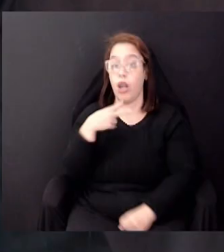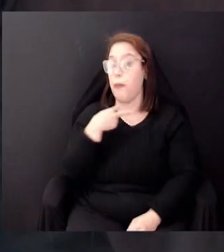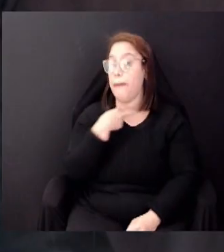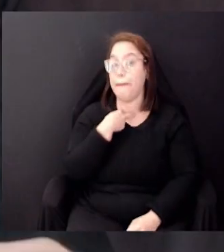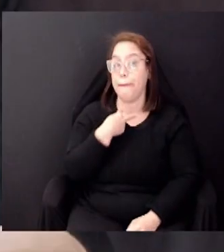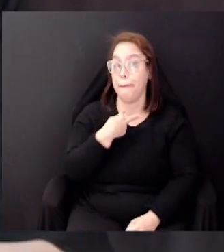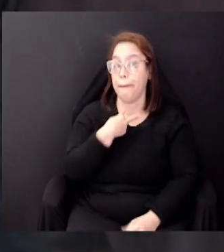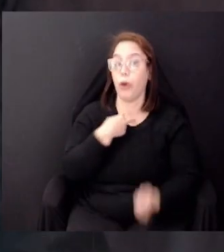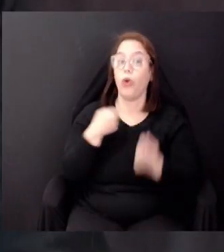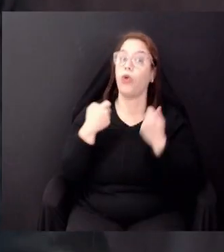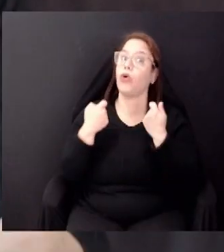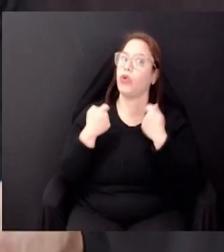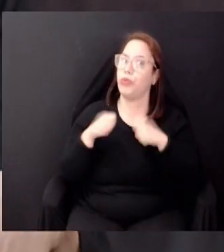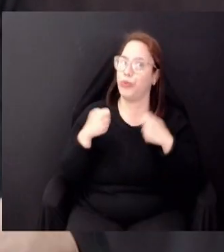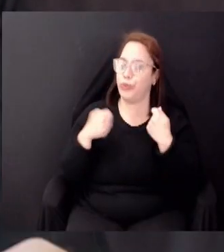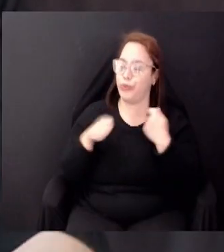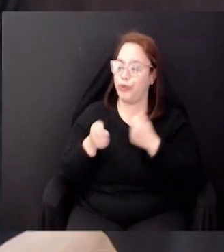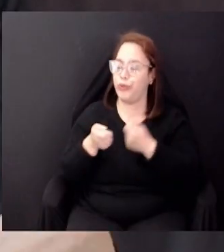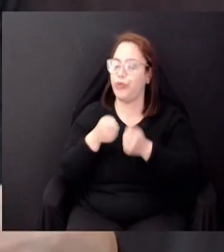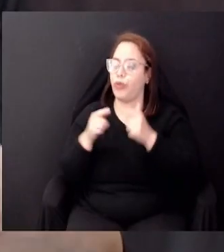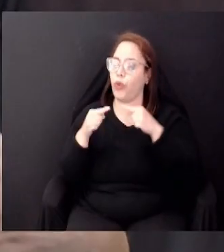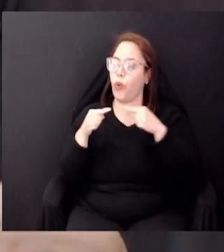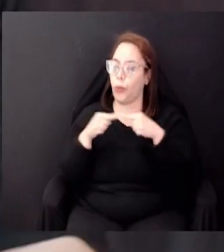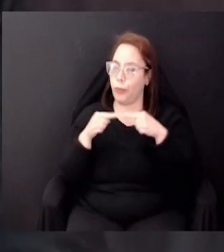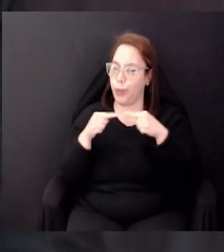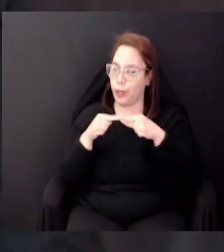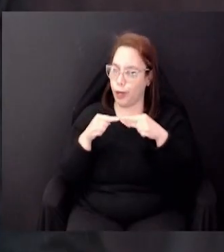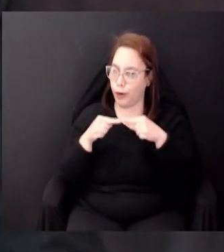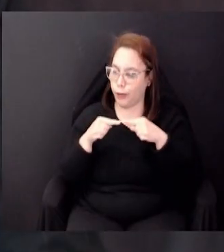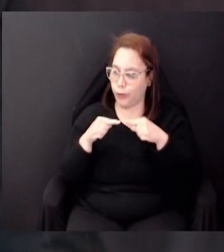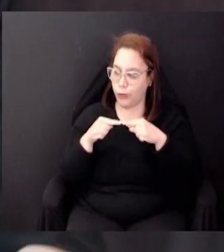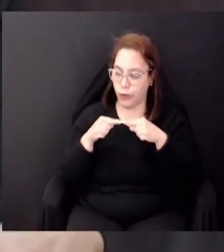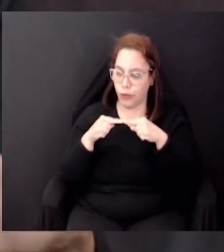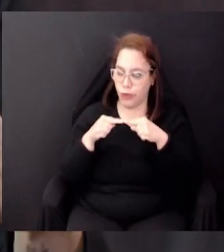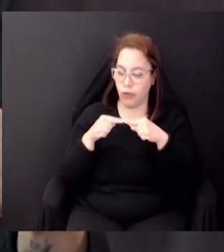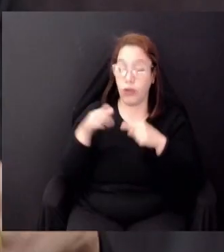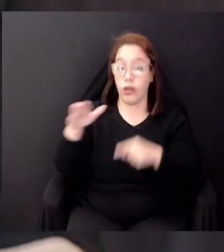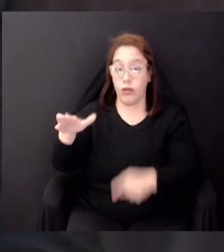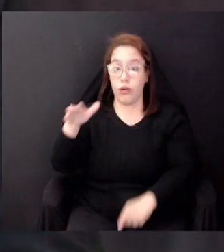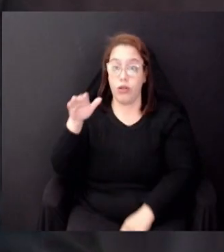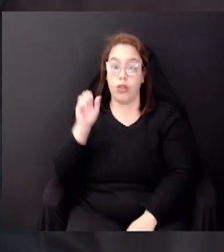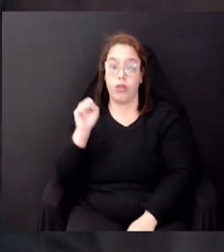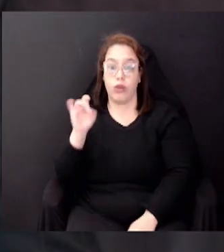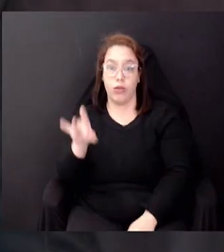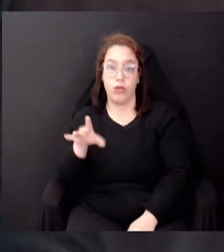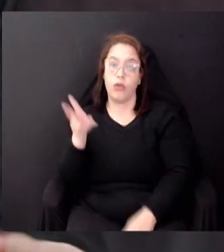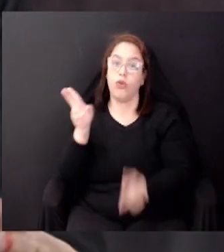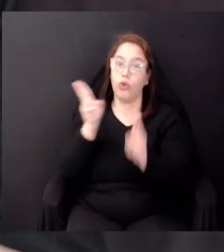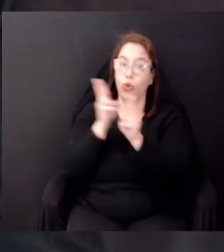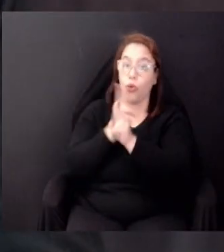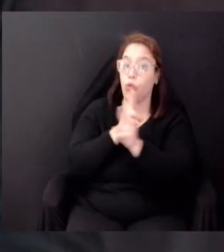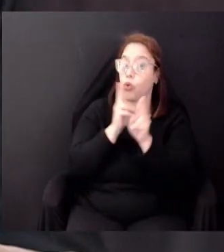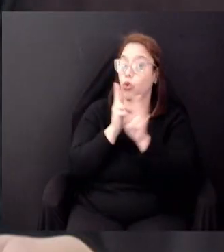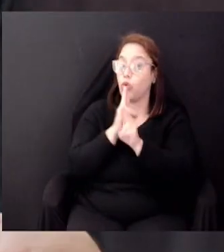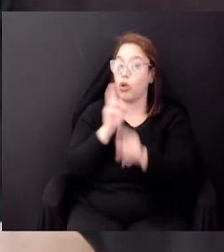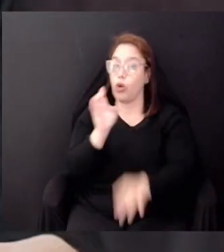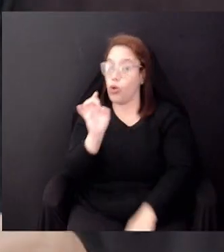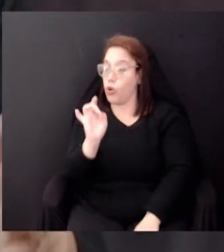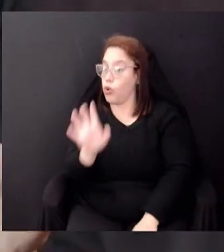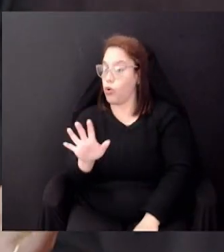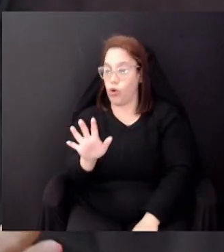preciso ter um combinado, se vai ser acionado só em casos de urgência, qual